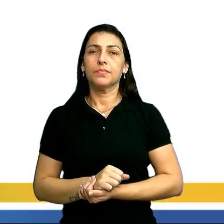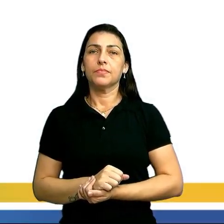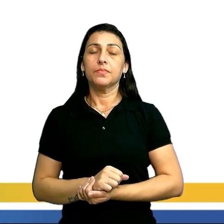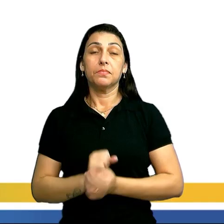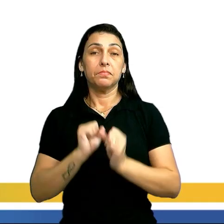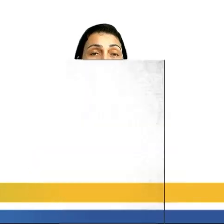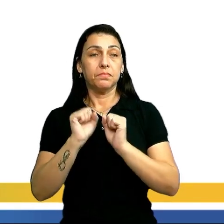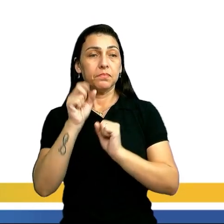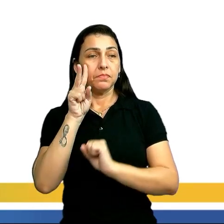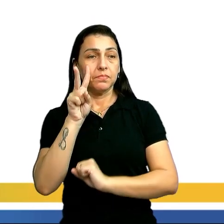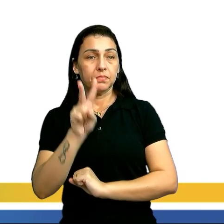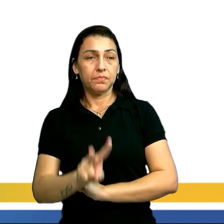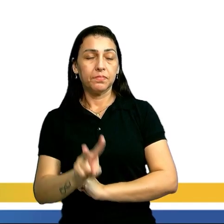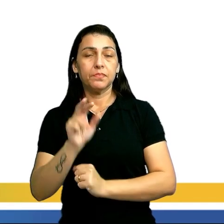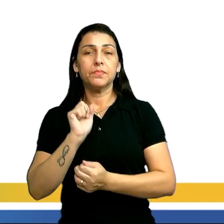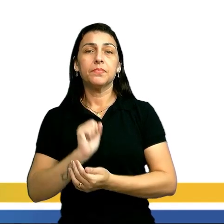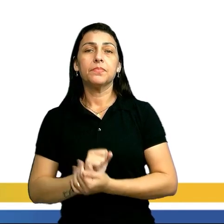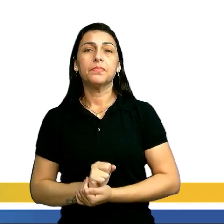Então, podemos ver aí.